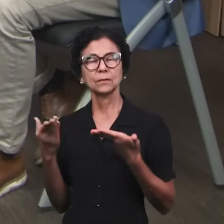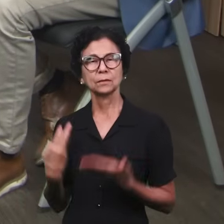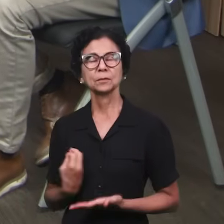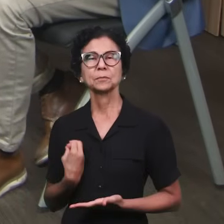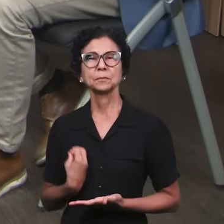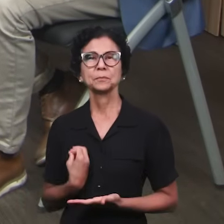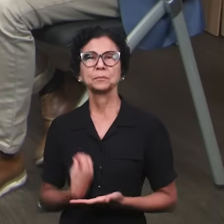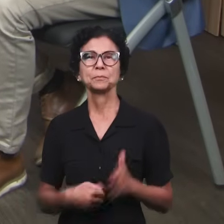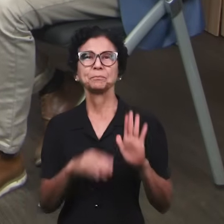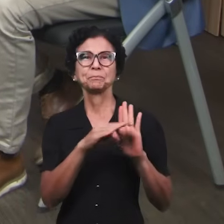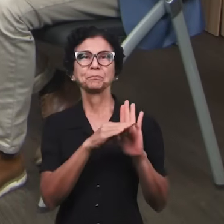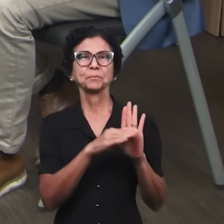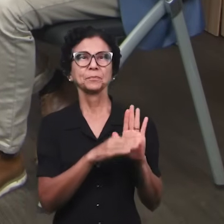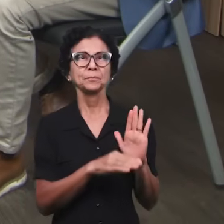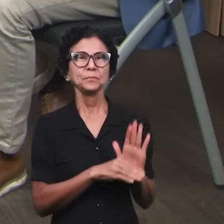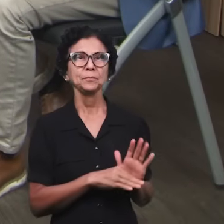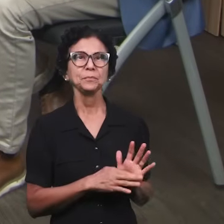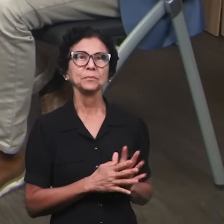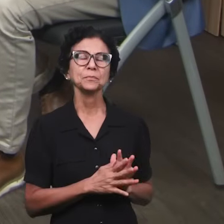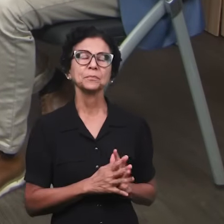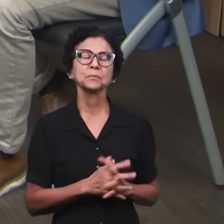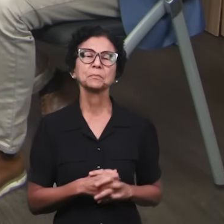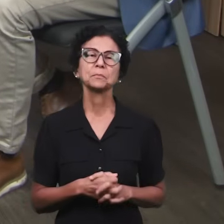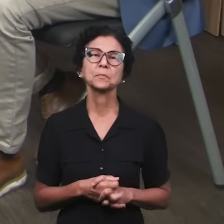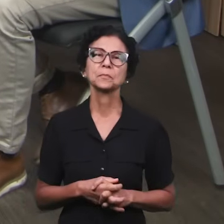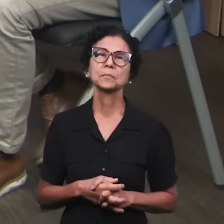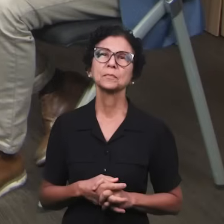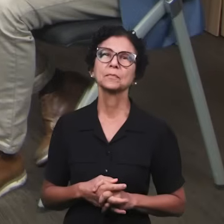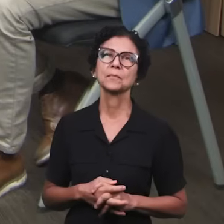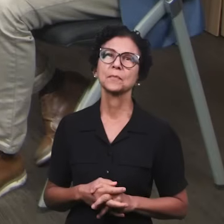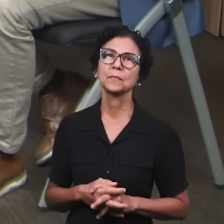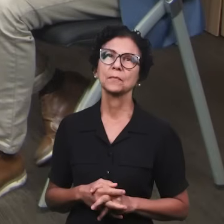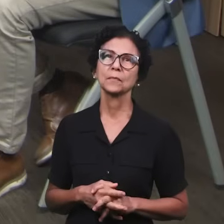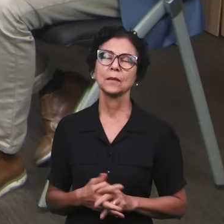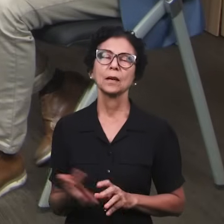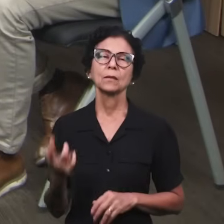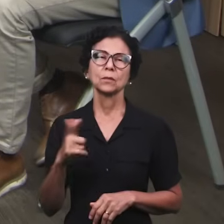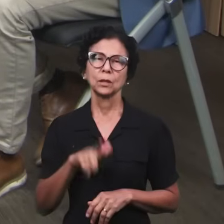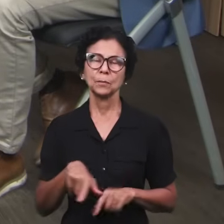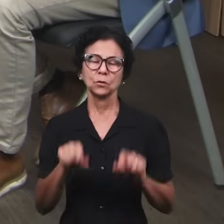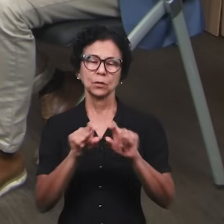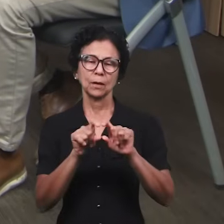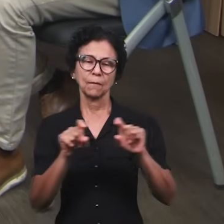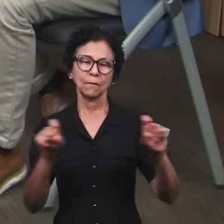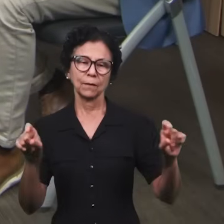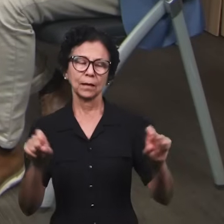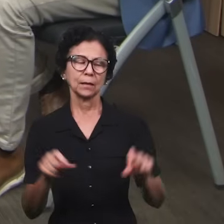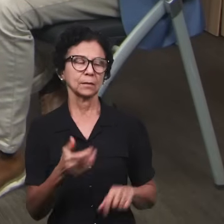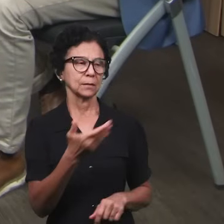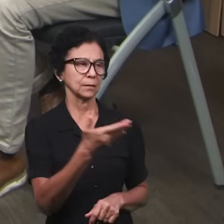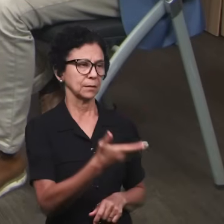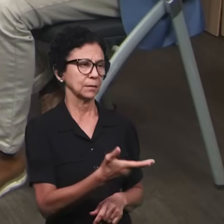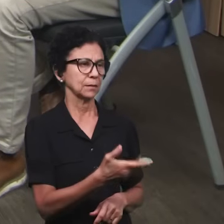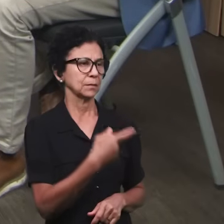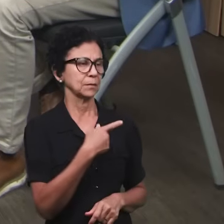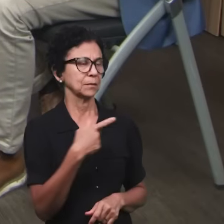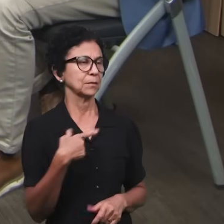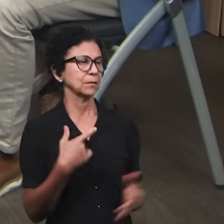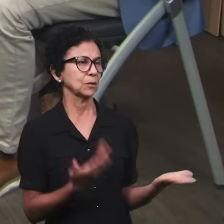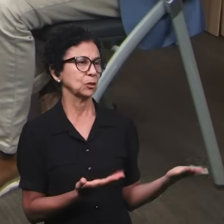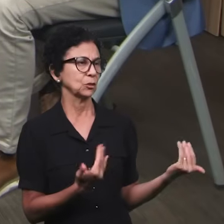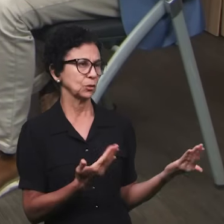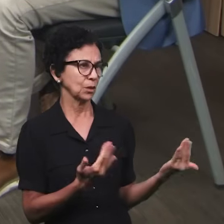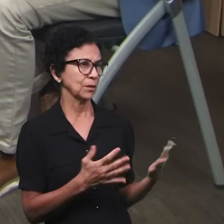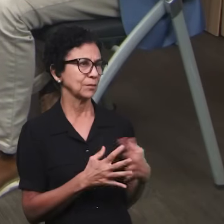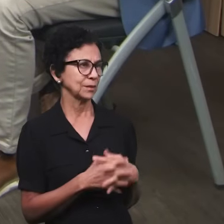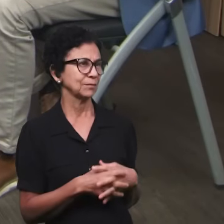do programa. E eu quero começar convidando eu sempre digo isso, né, o jovem pastor que está aqui ao meu lado, pastor